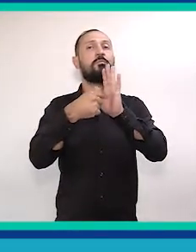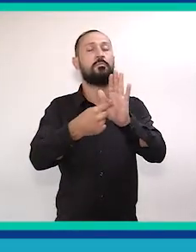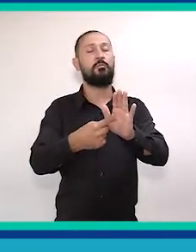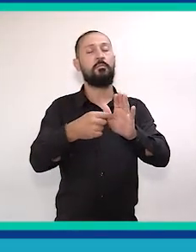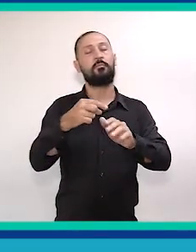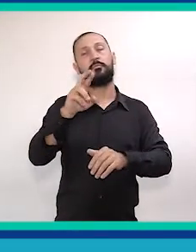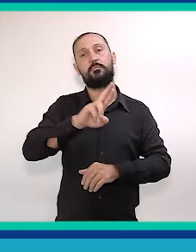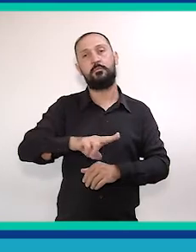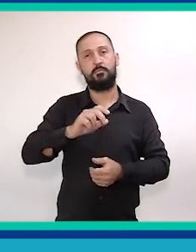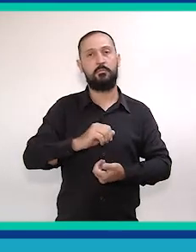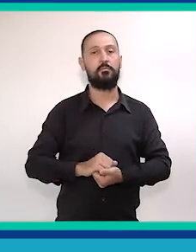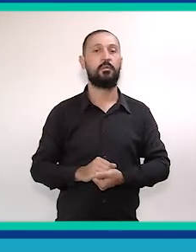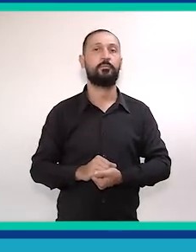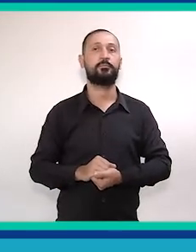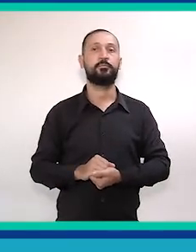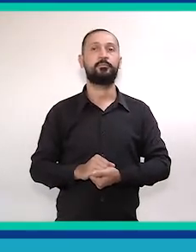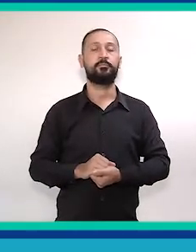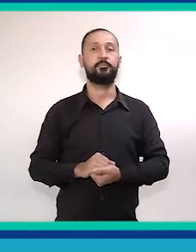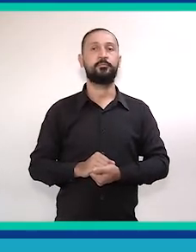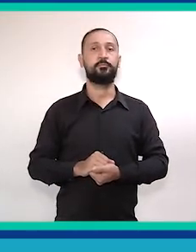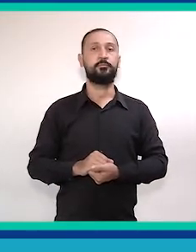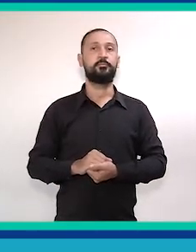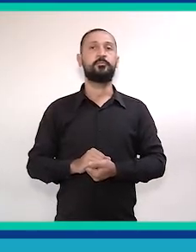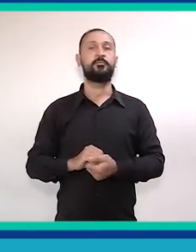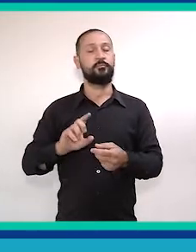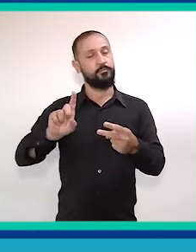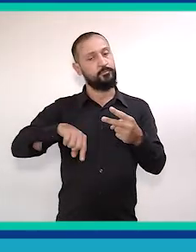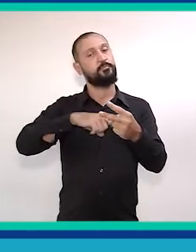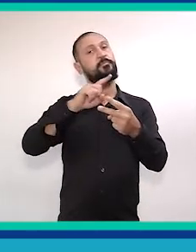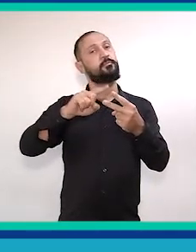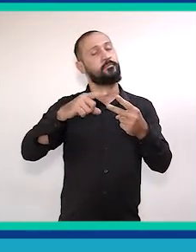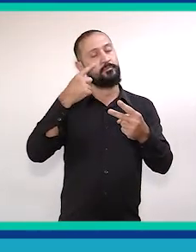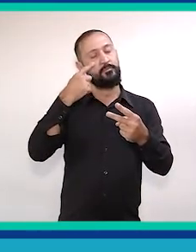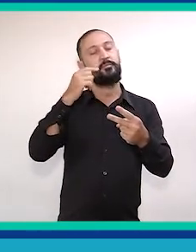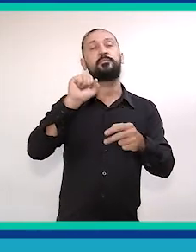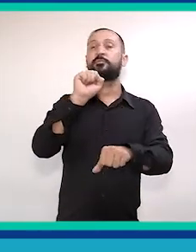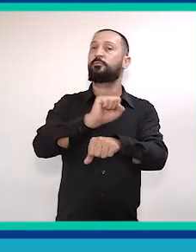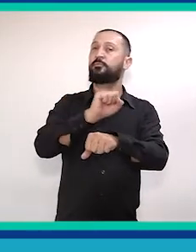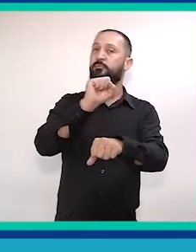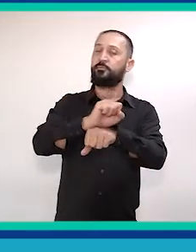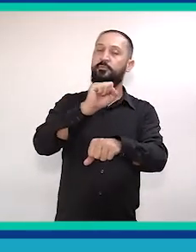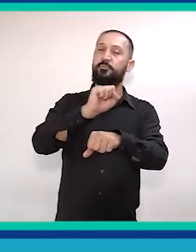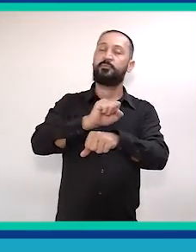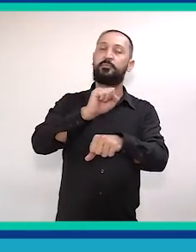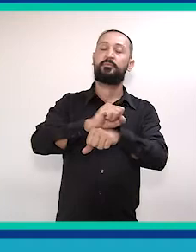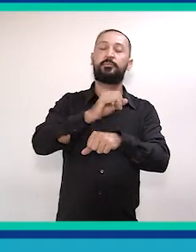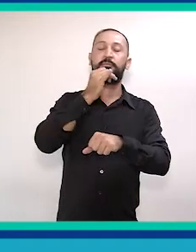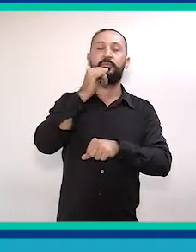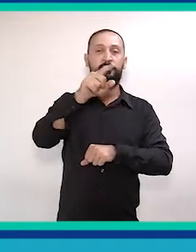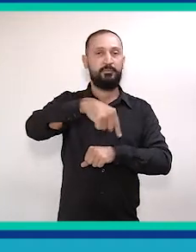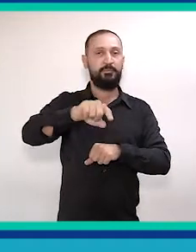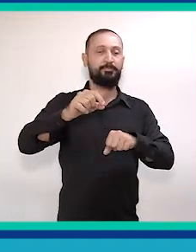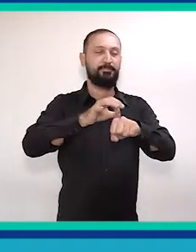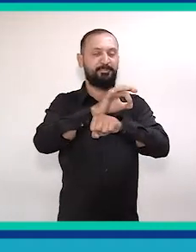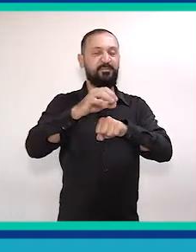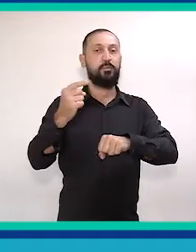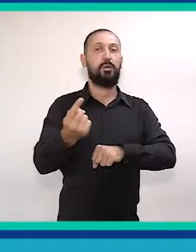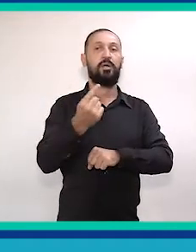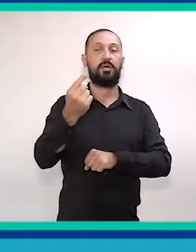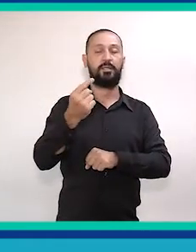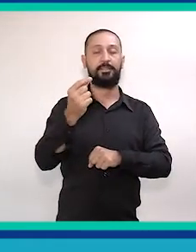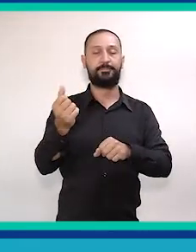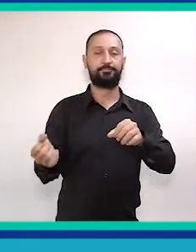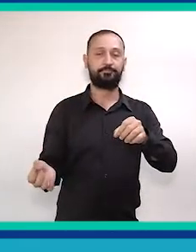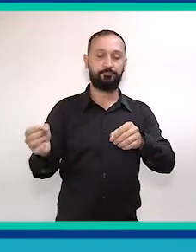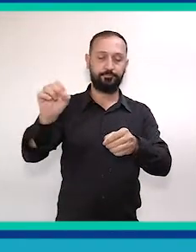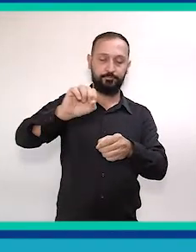vai apresentar uma atividade, beleza? Então, depois que a gente deixou a célula crescendo sozinha, depois